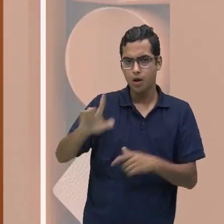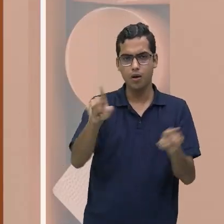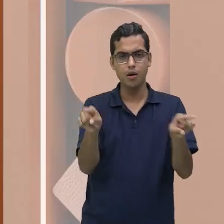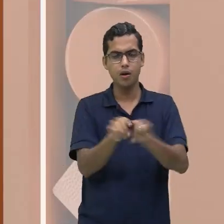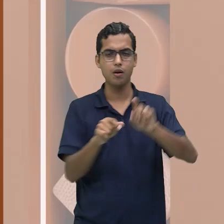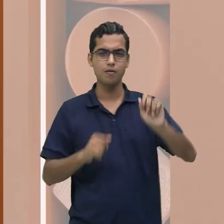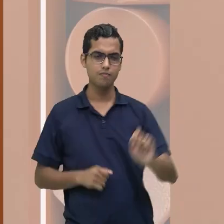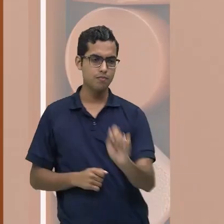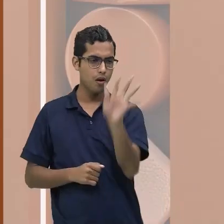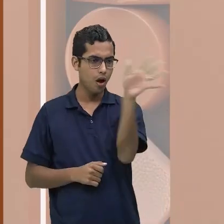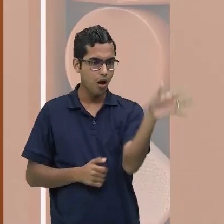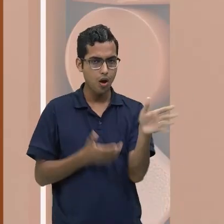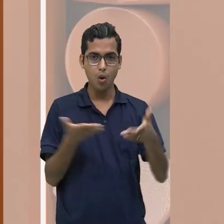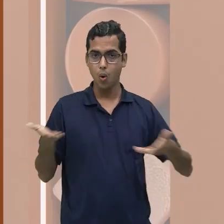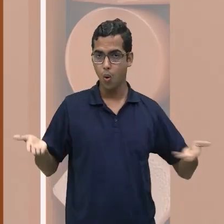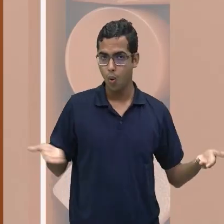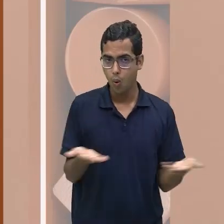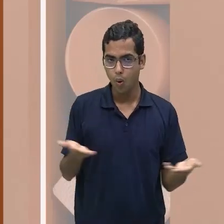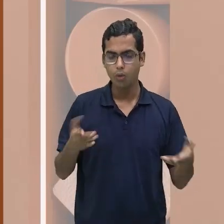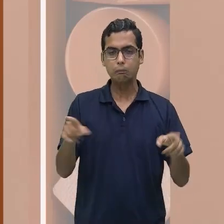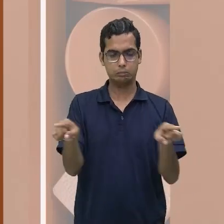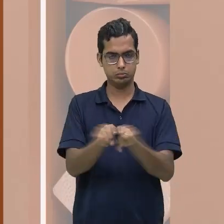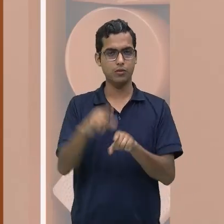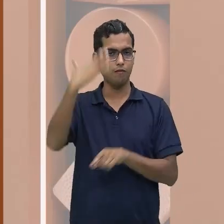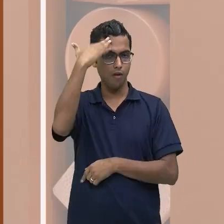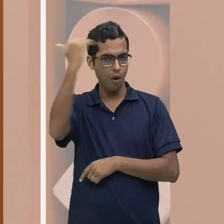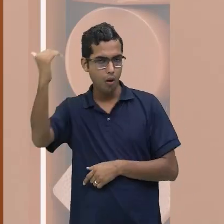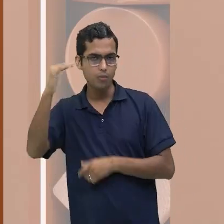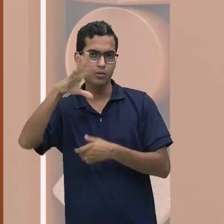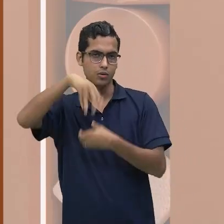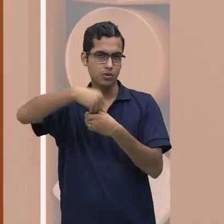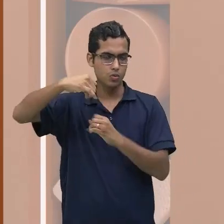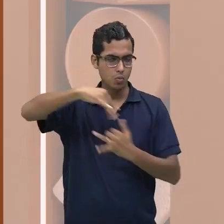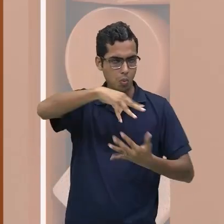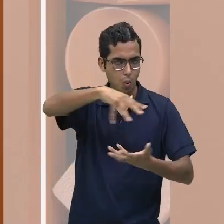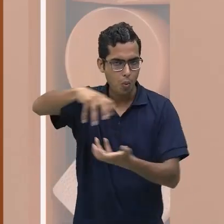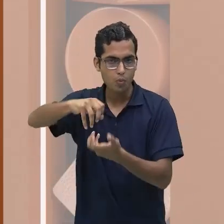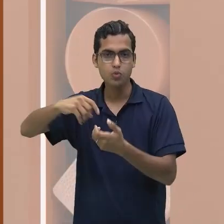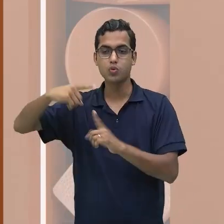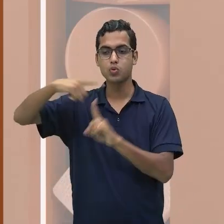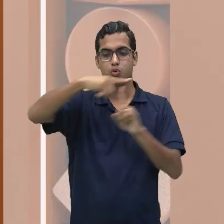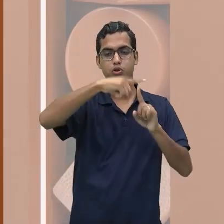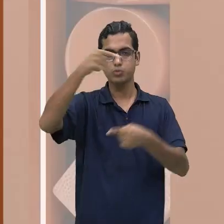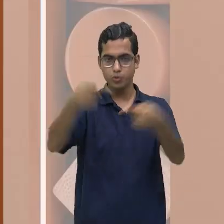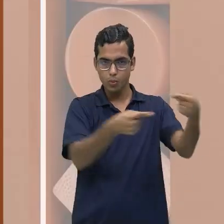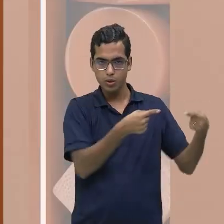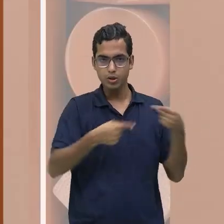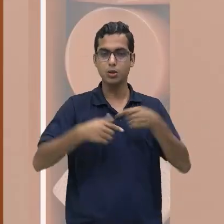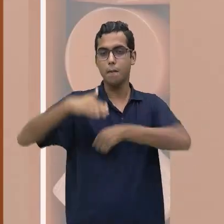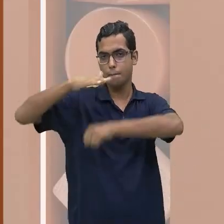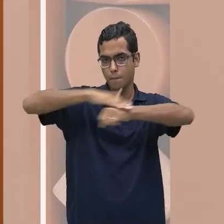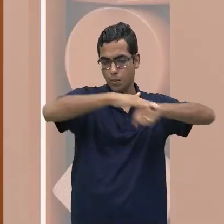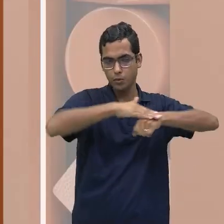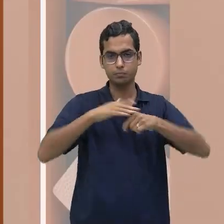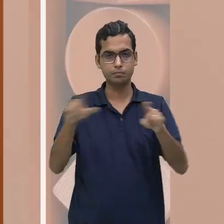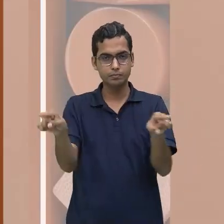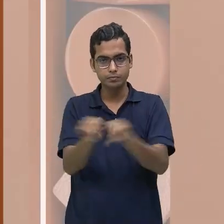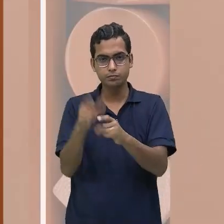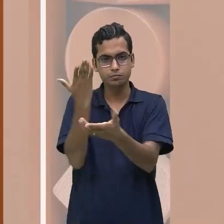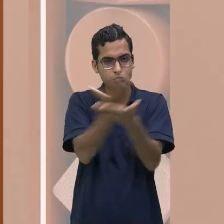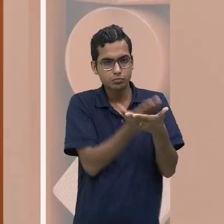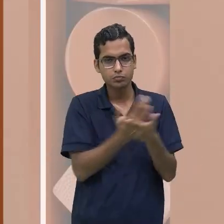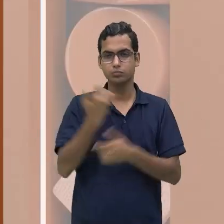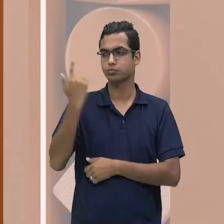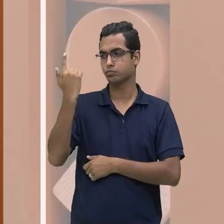países asiáticos, realmente tem grande destaque mundial, tá certo? Estudamos, gente, essa parte da geopolítica,